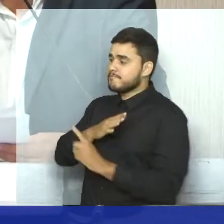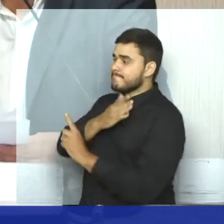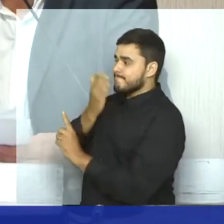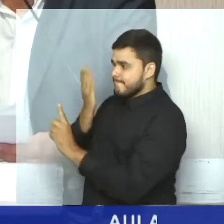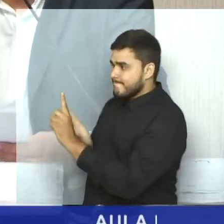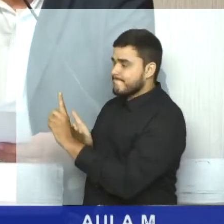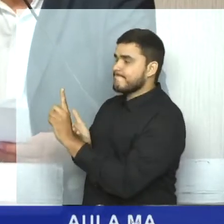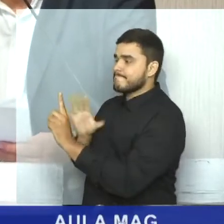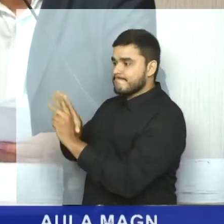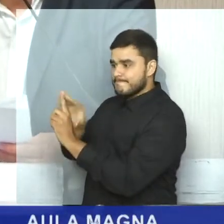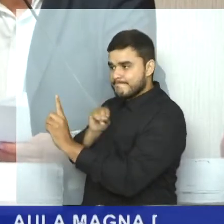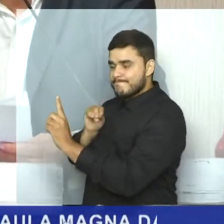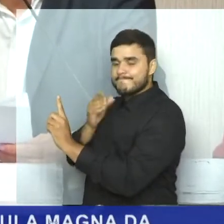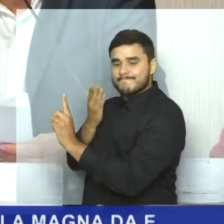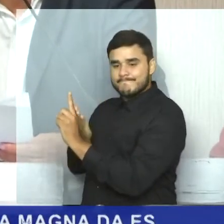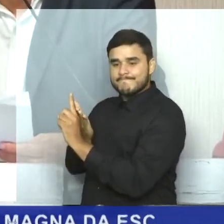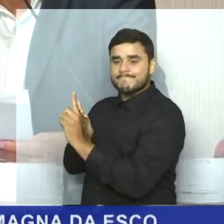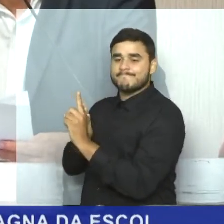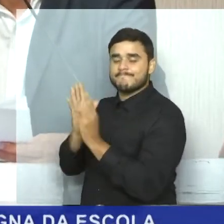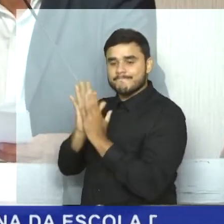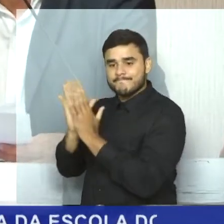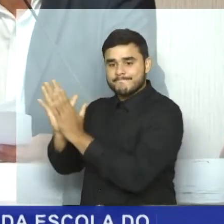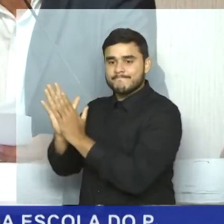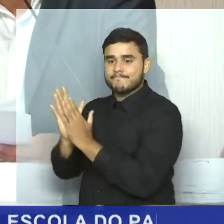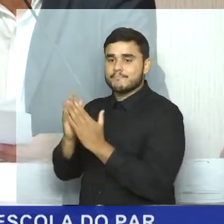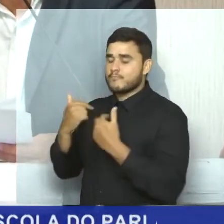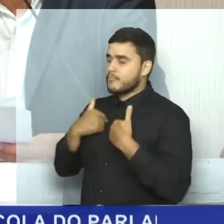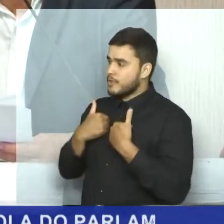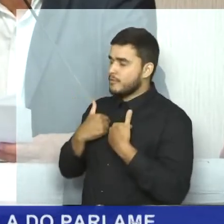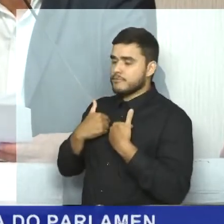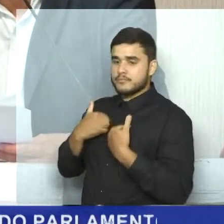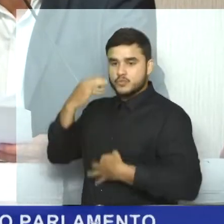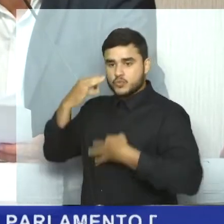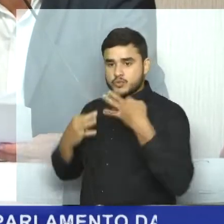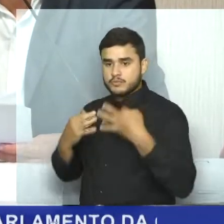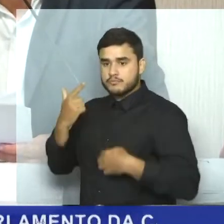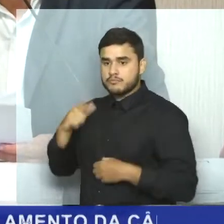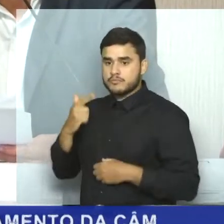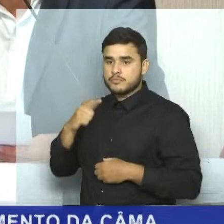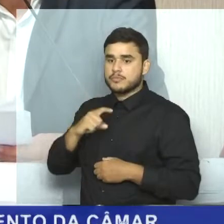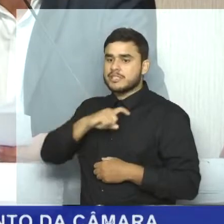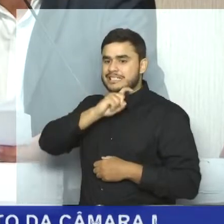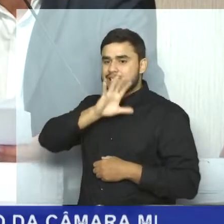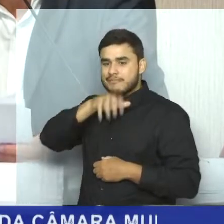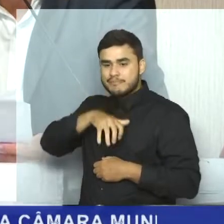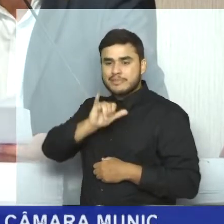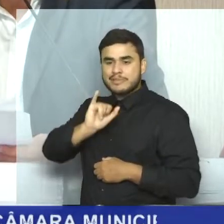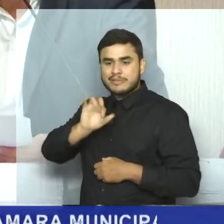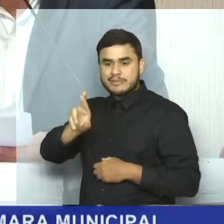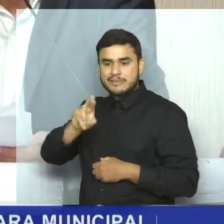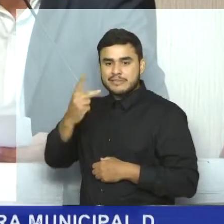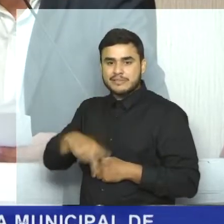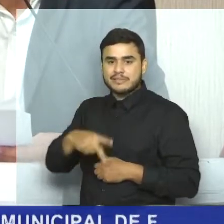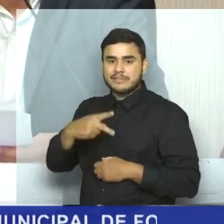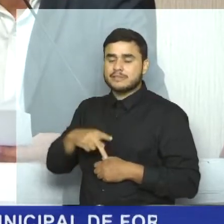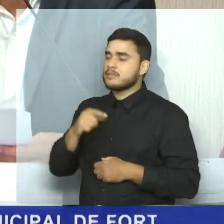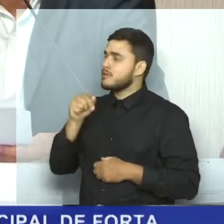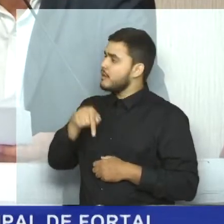Obrigado. Acho muito desleal, injusto, a tributação do imposto de renda no Brasil,